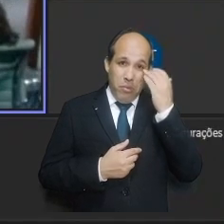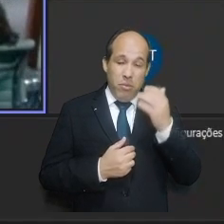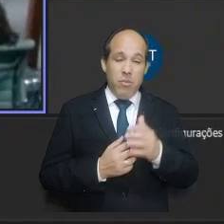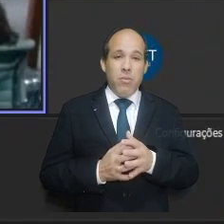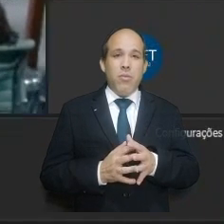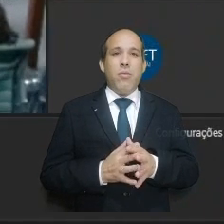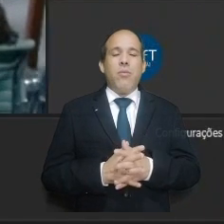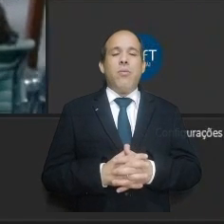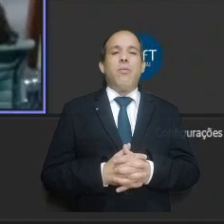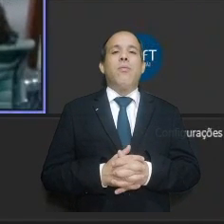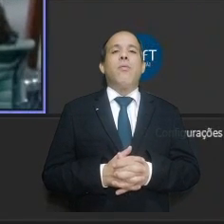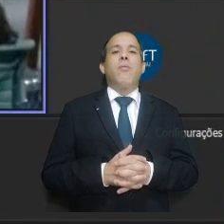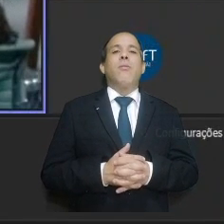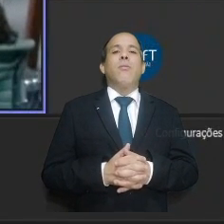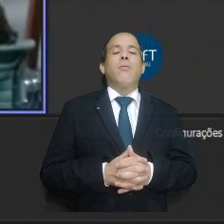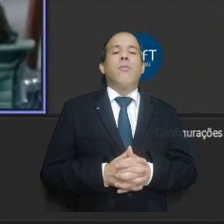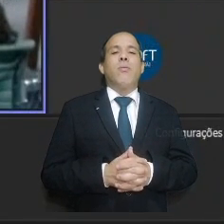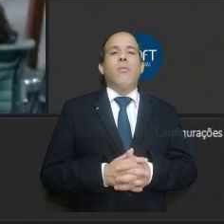Obrigado.